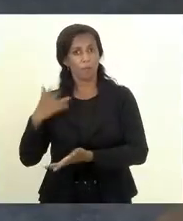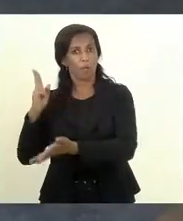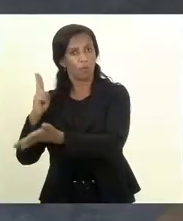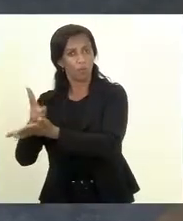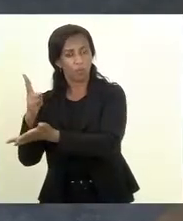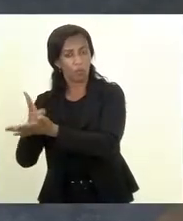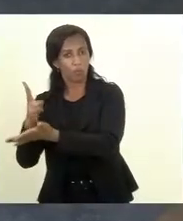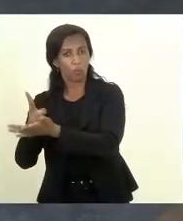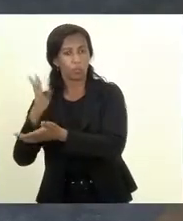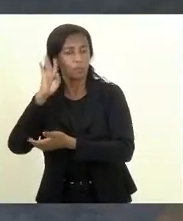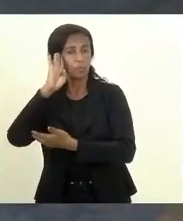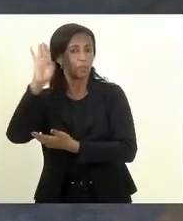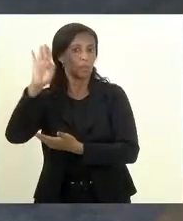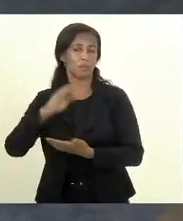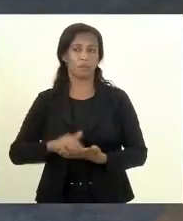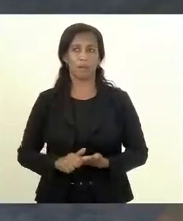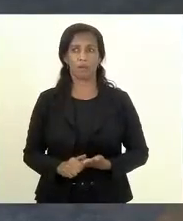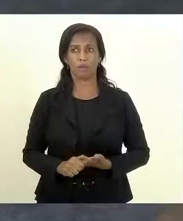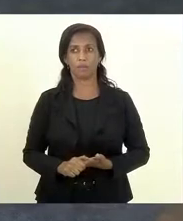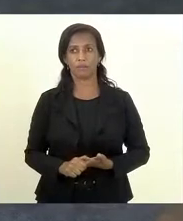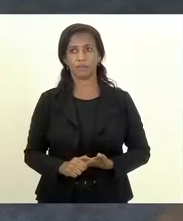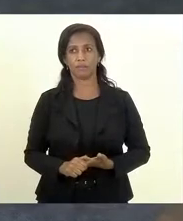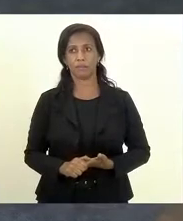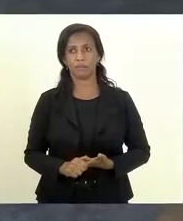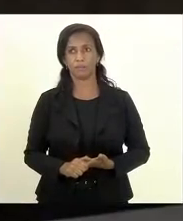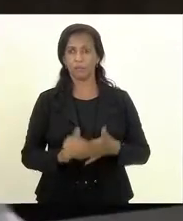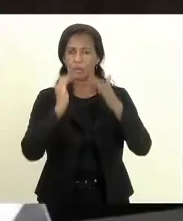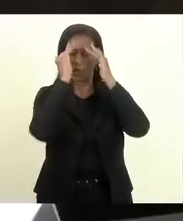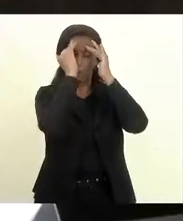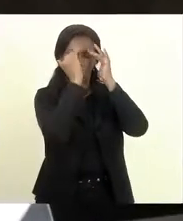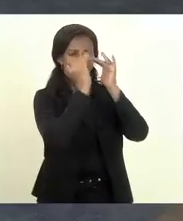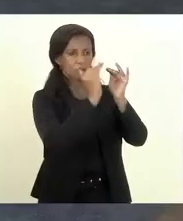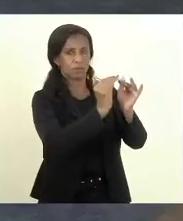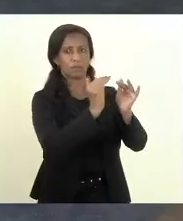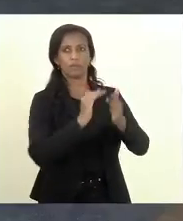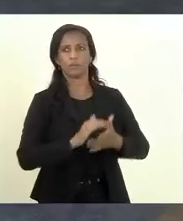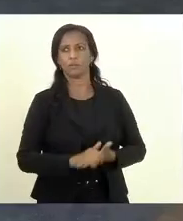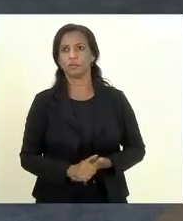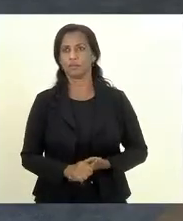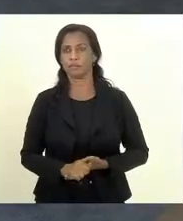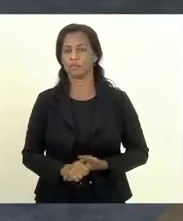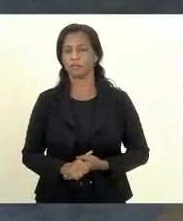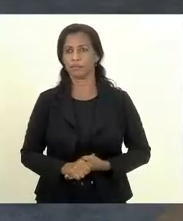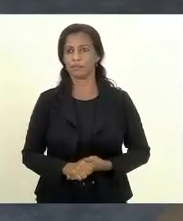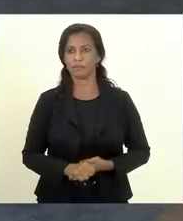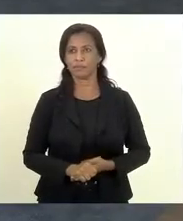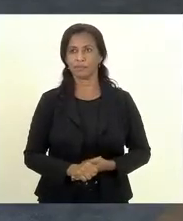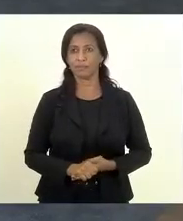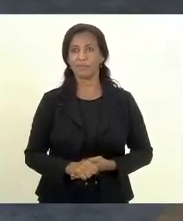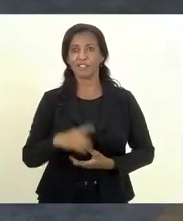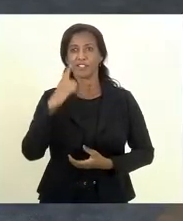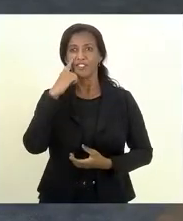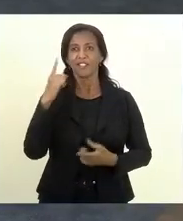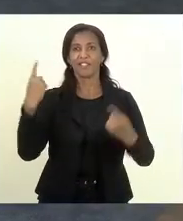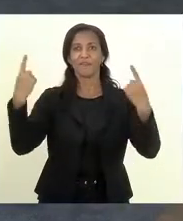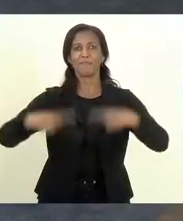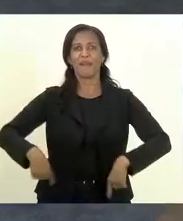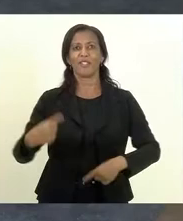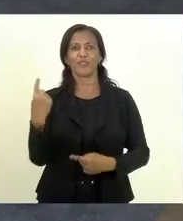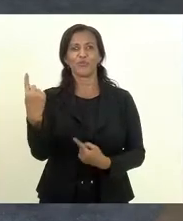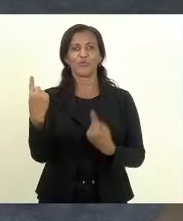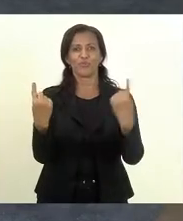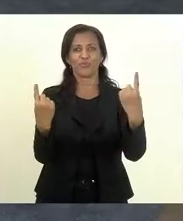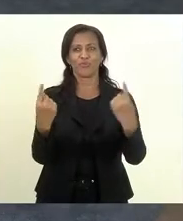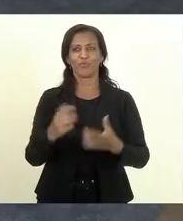o voto principal. Eu fiz a minha defesa, senhor presidente. Respeitando, mas o voto divergente já tá prevalecendo, né? 1-1. Senhor presidente. Não.